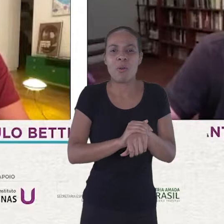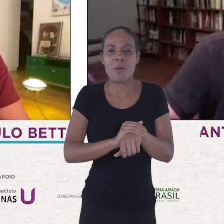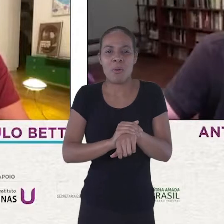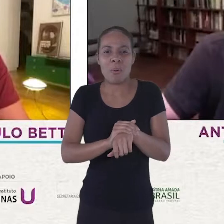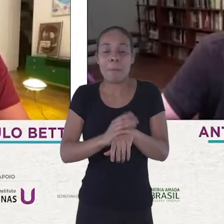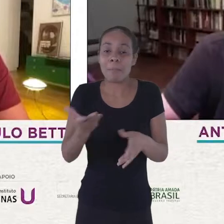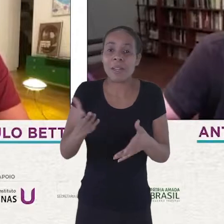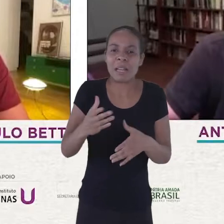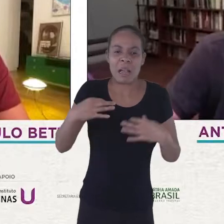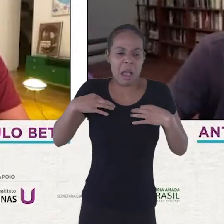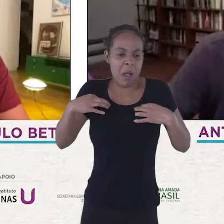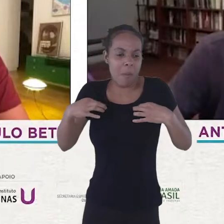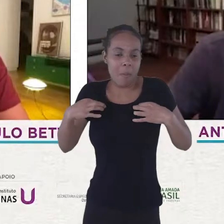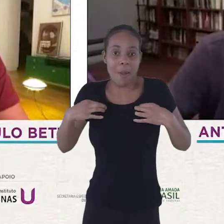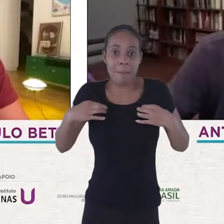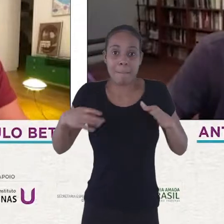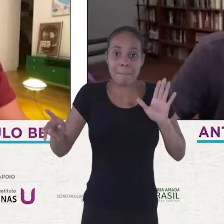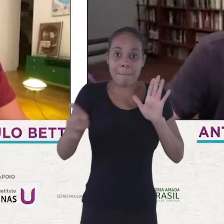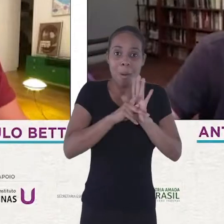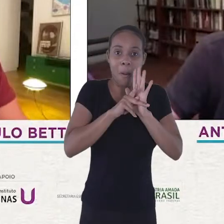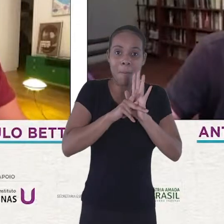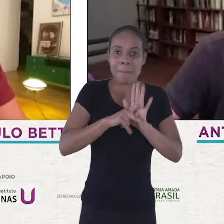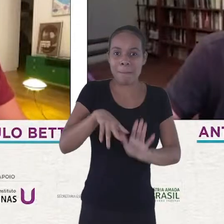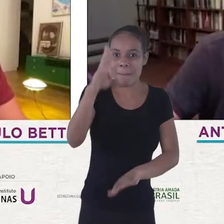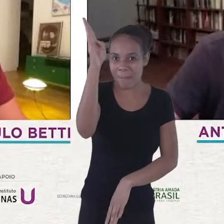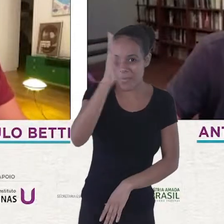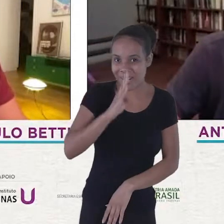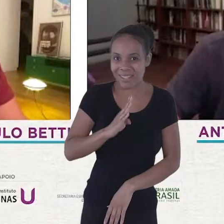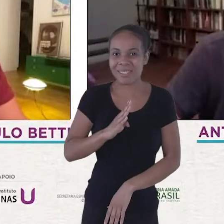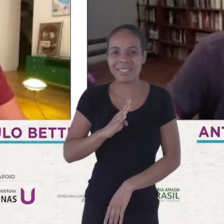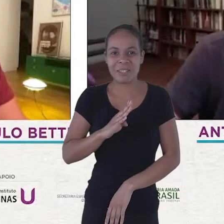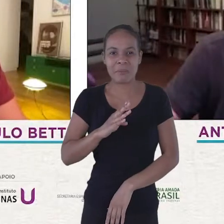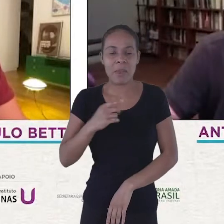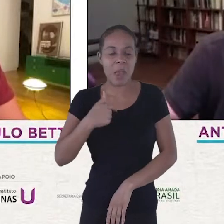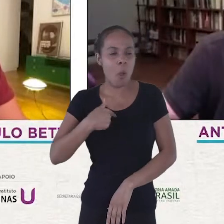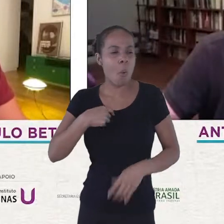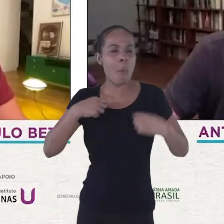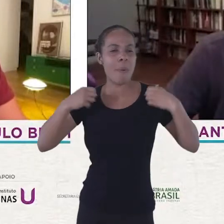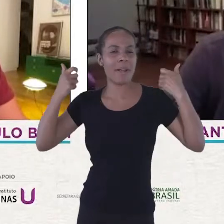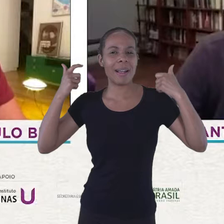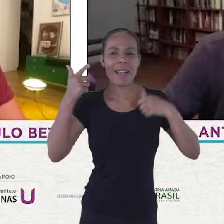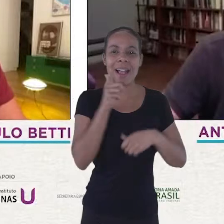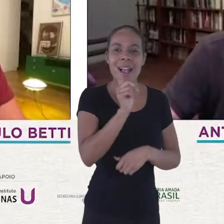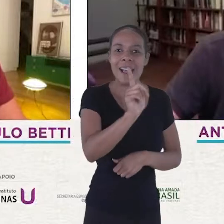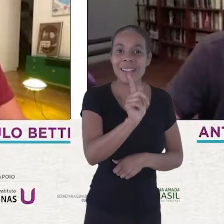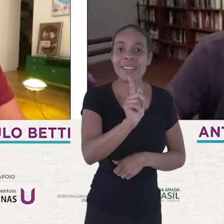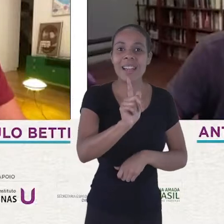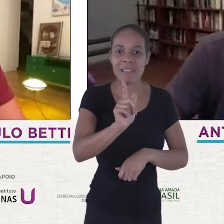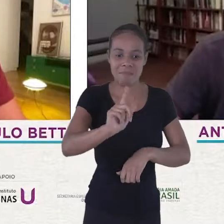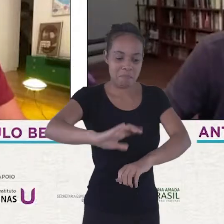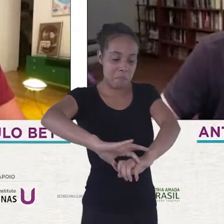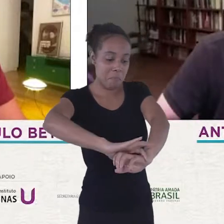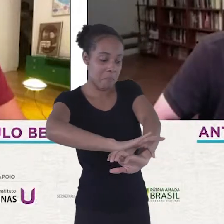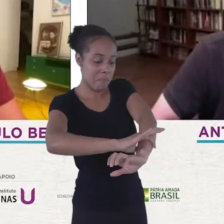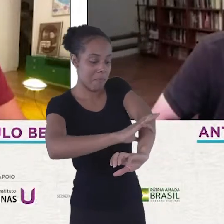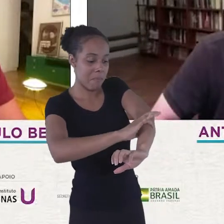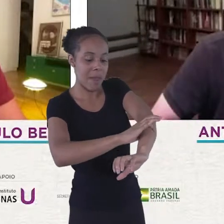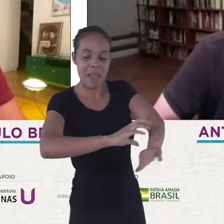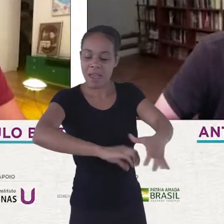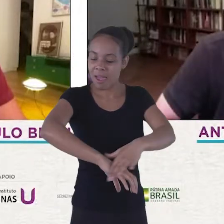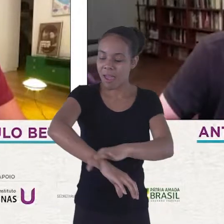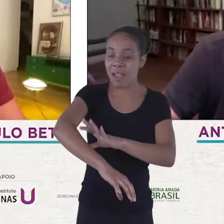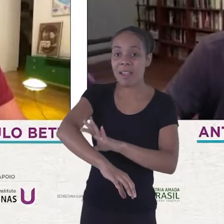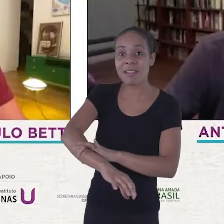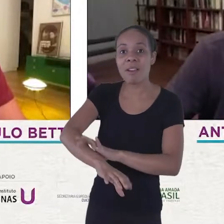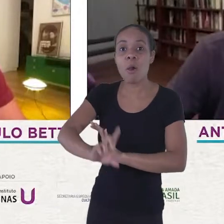camisa amarela da seleção. Ganhei uma cueca, um par de meias lupo, um cortador de unhas, chicletes, um